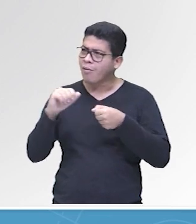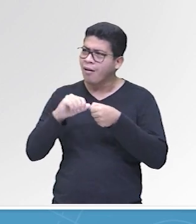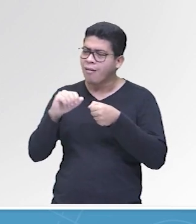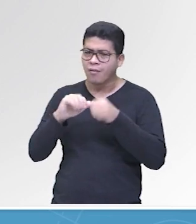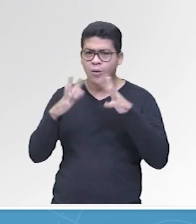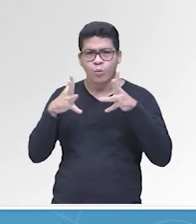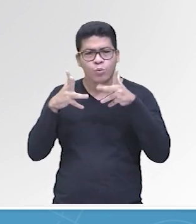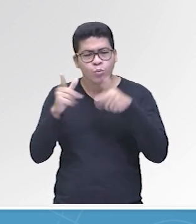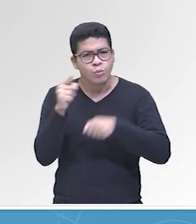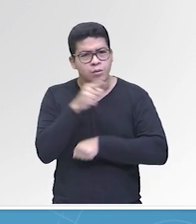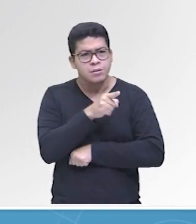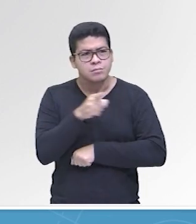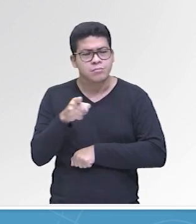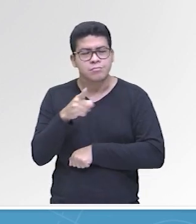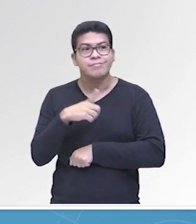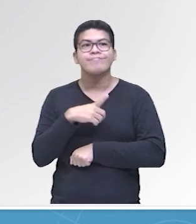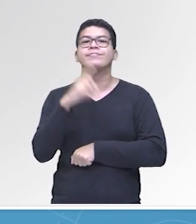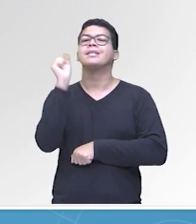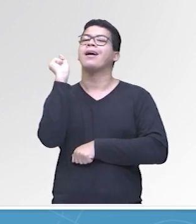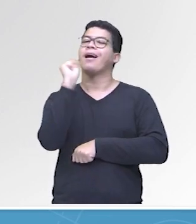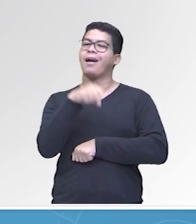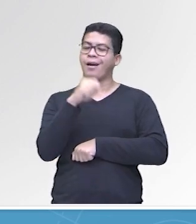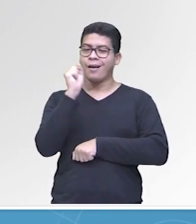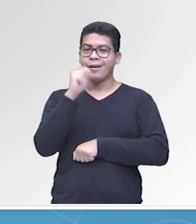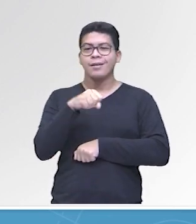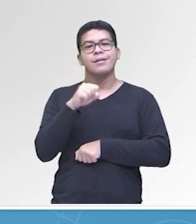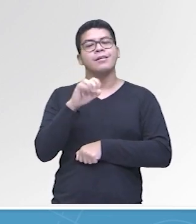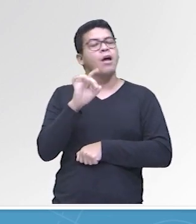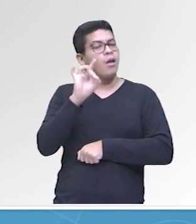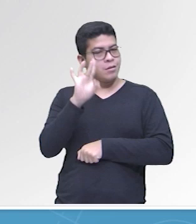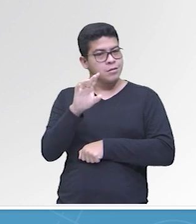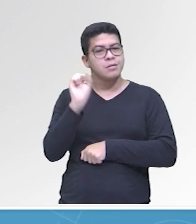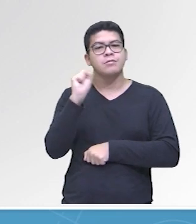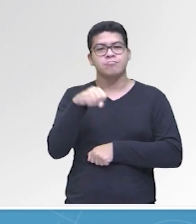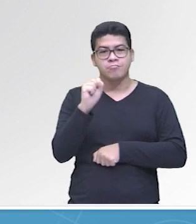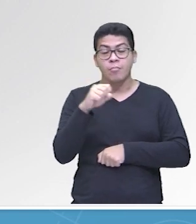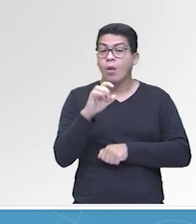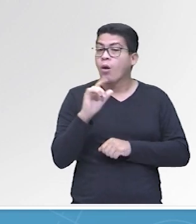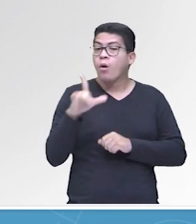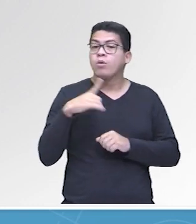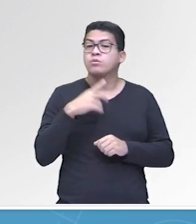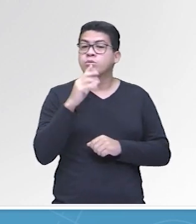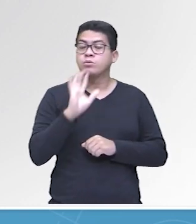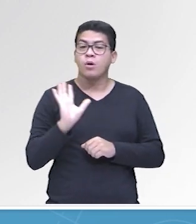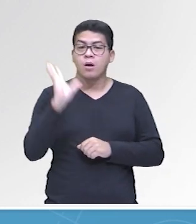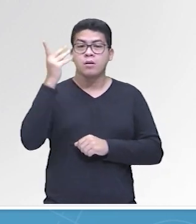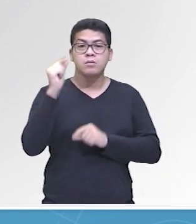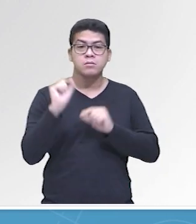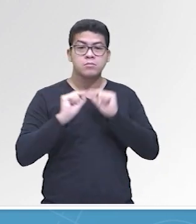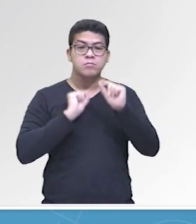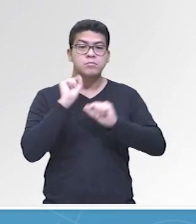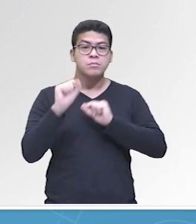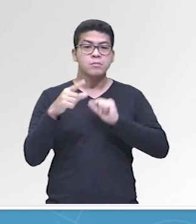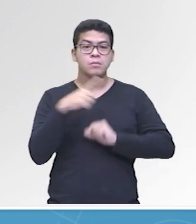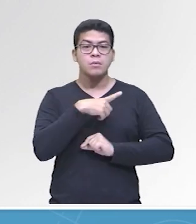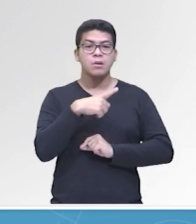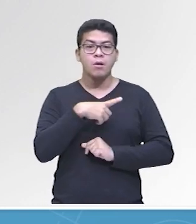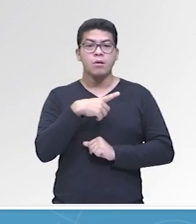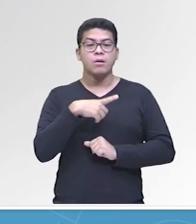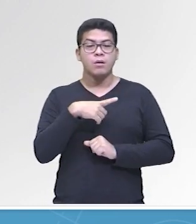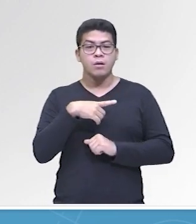acontece? Essas atividades, elas só acontecem, são realizadas porque dentro das células, no seu